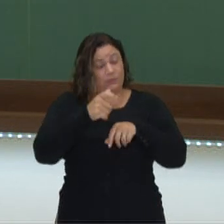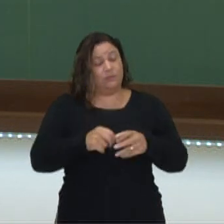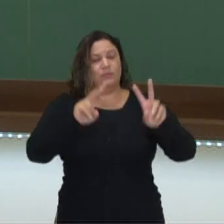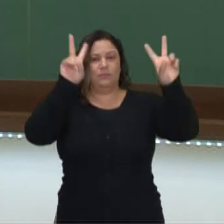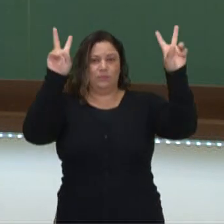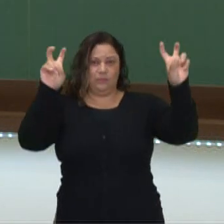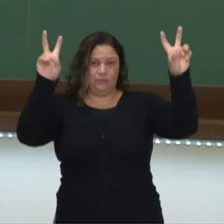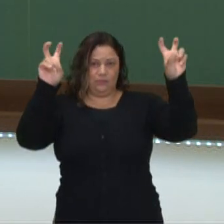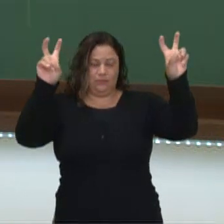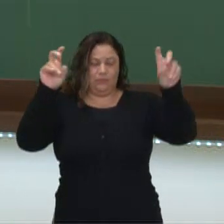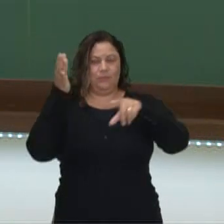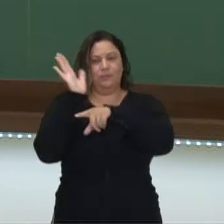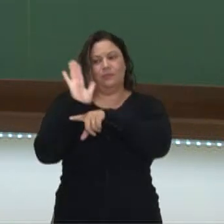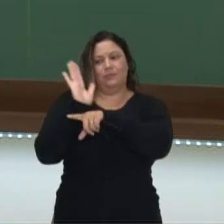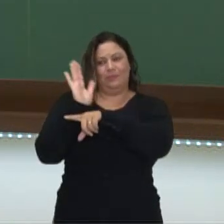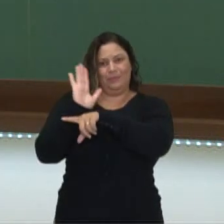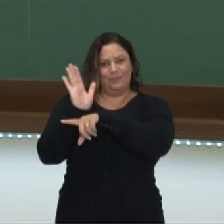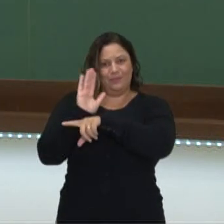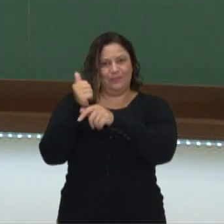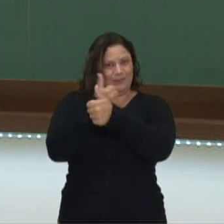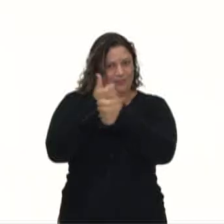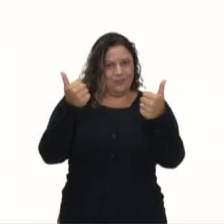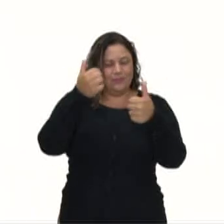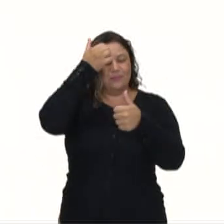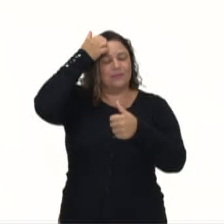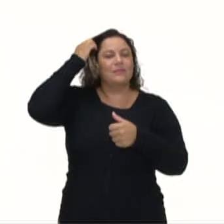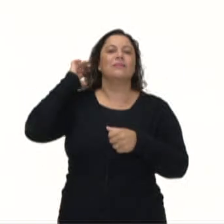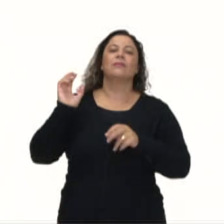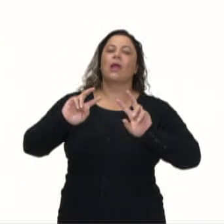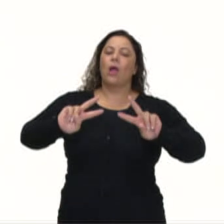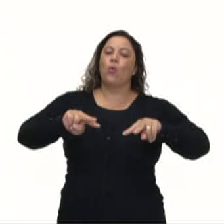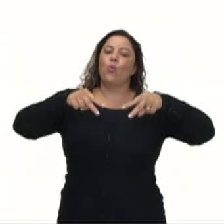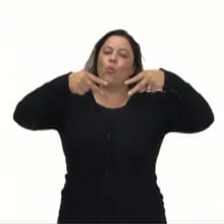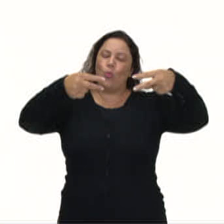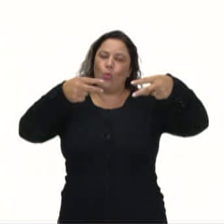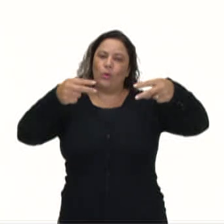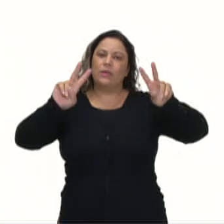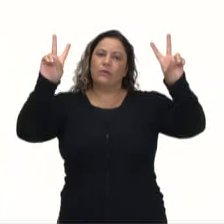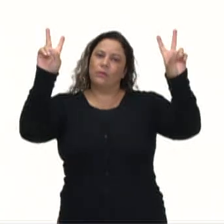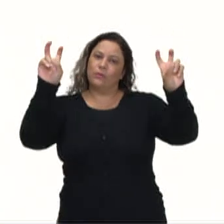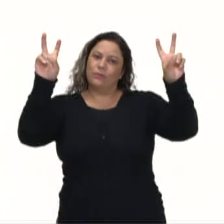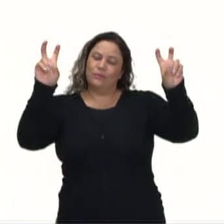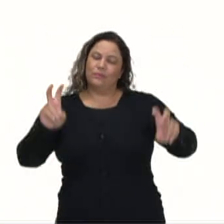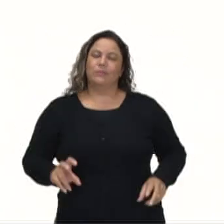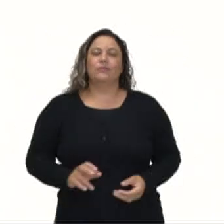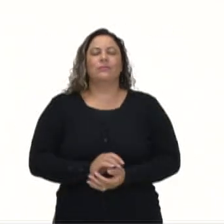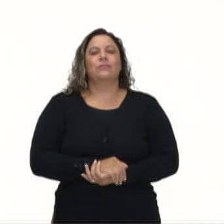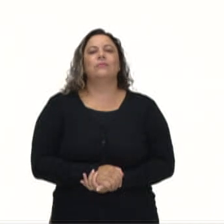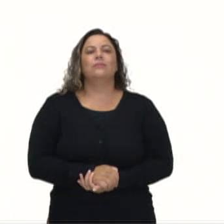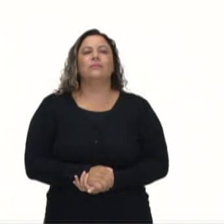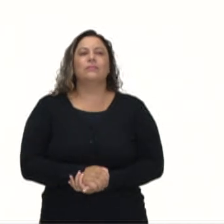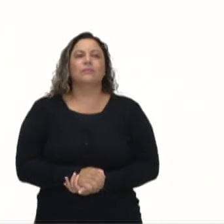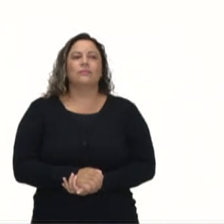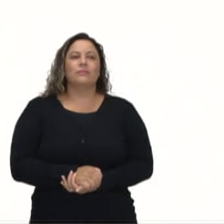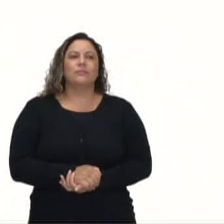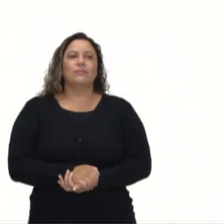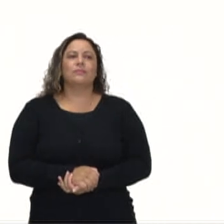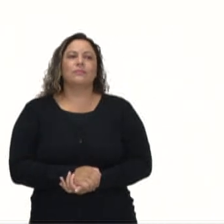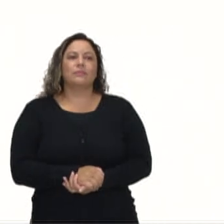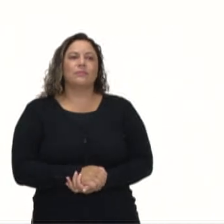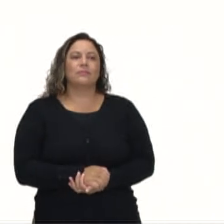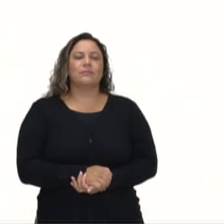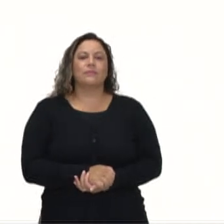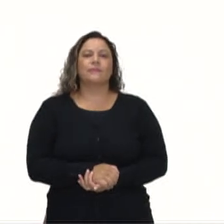título do vídeo que está ali em cima. Você pode procurar pelo link ou procurar pelo título do vídeo. Let's